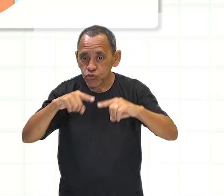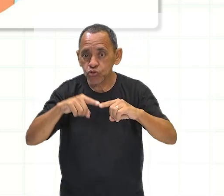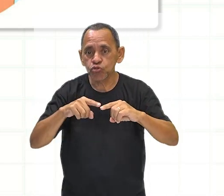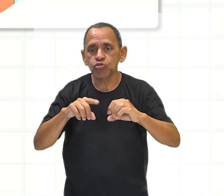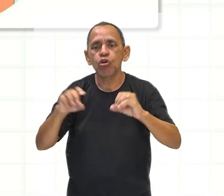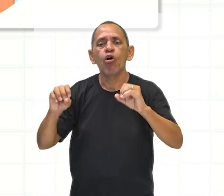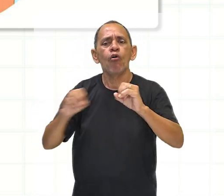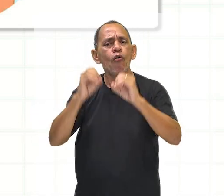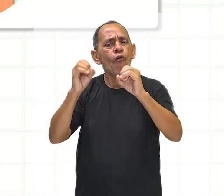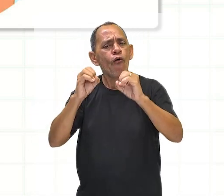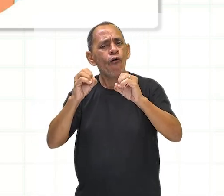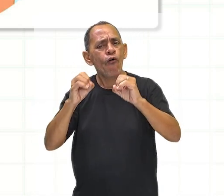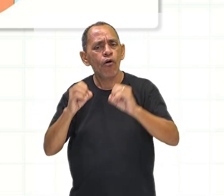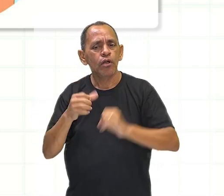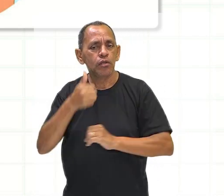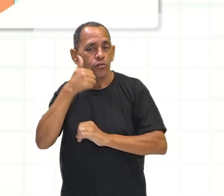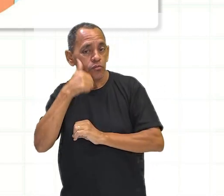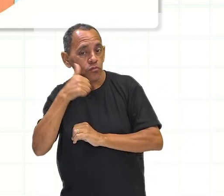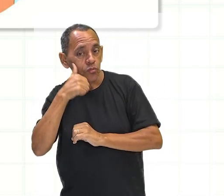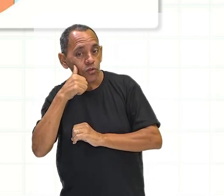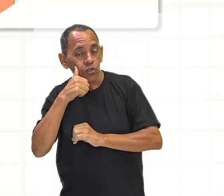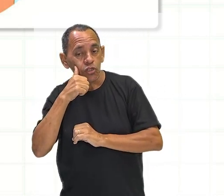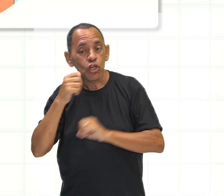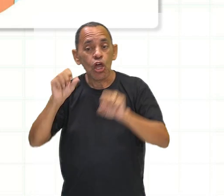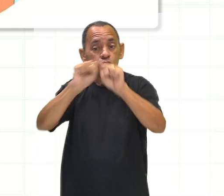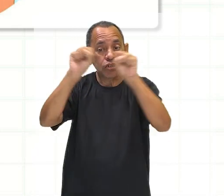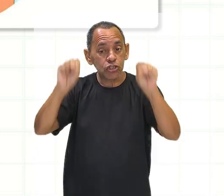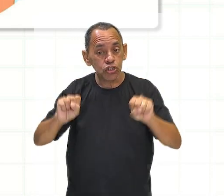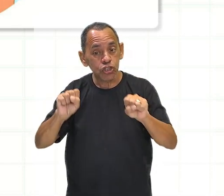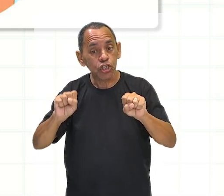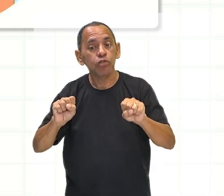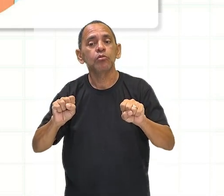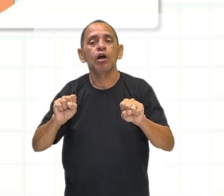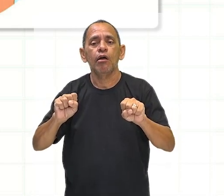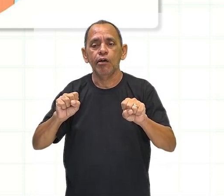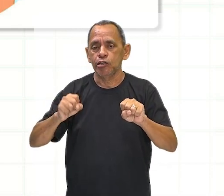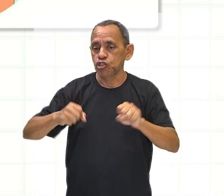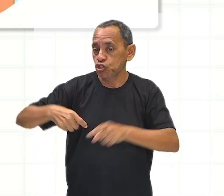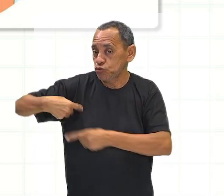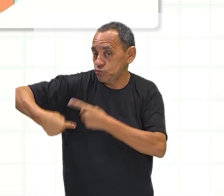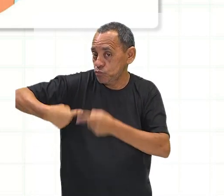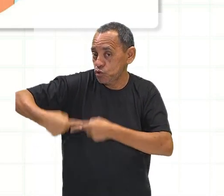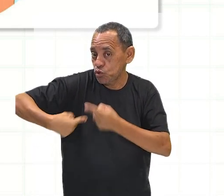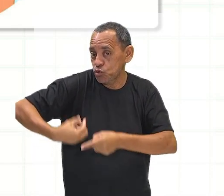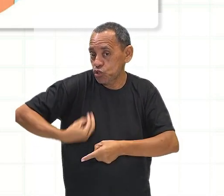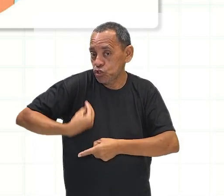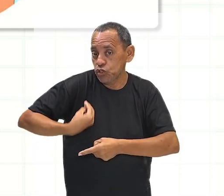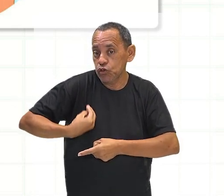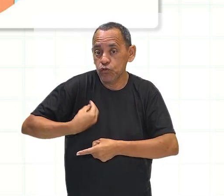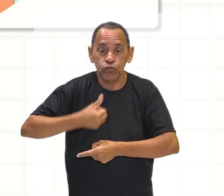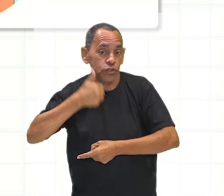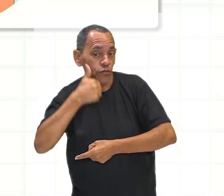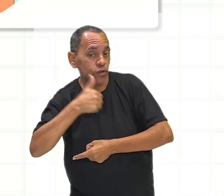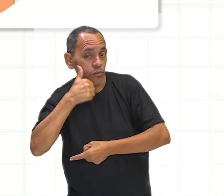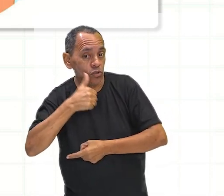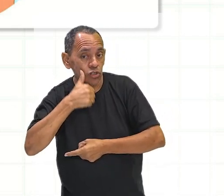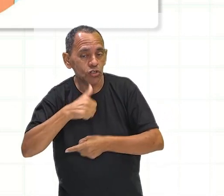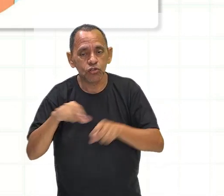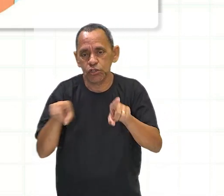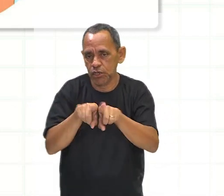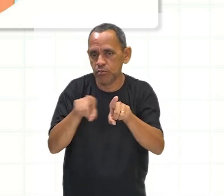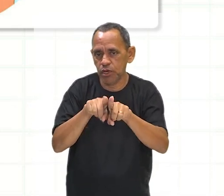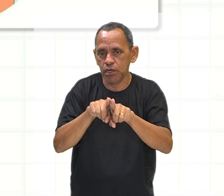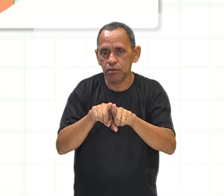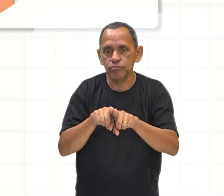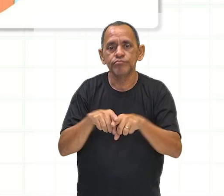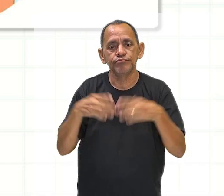comentamos agora há pouco que a gente tem aqui, ó, a uretra, que vai participar não somente do sistema reprodutor masculino, né,